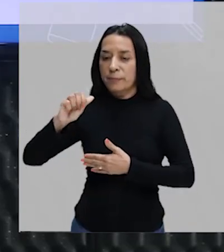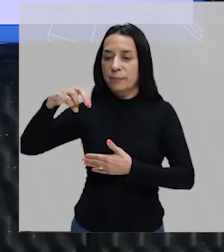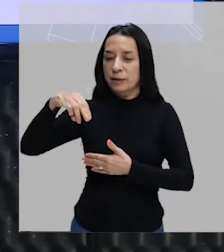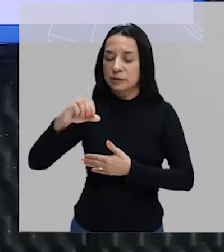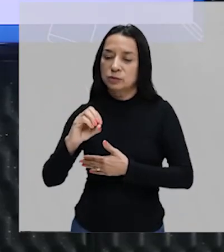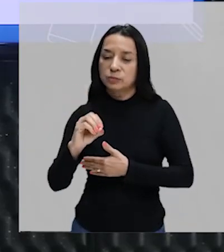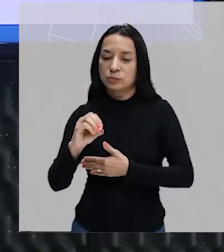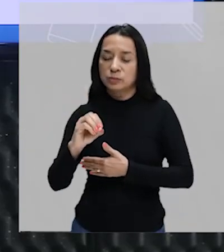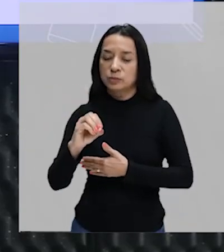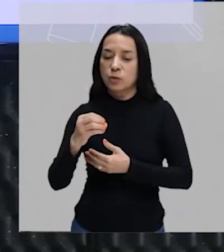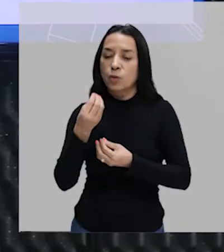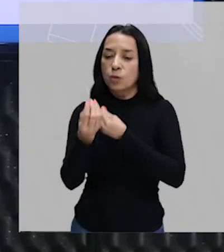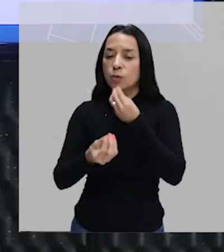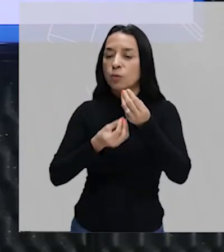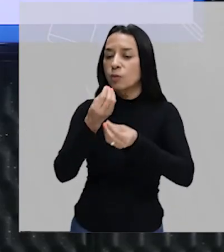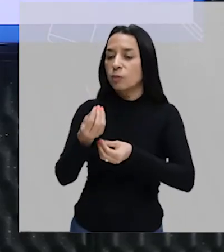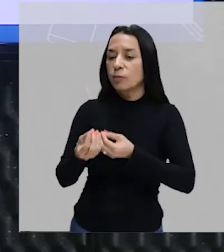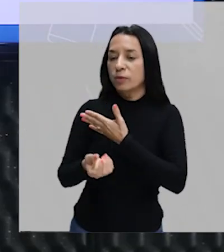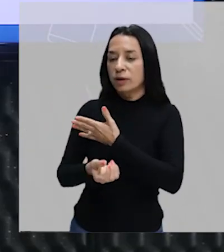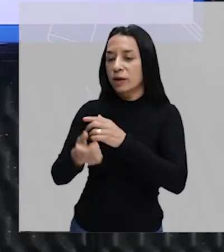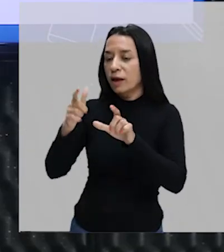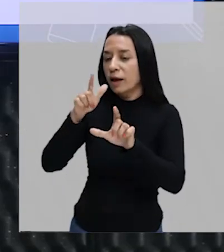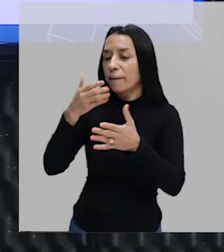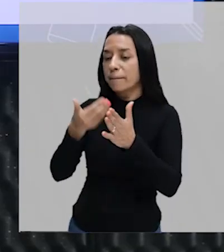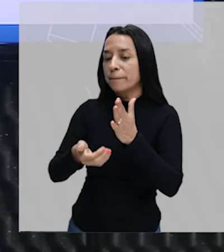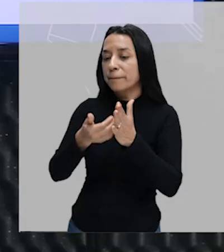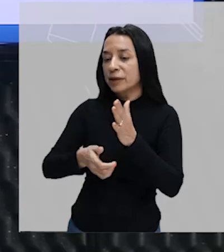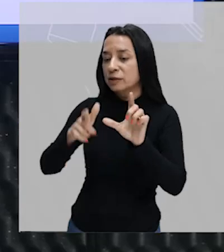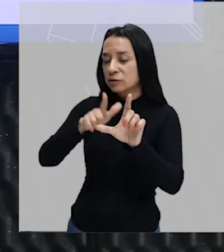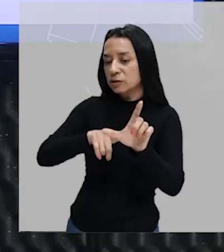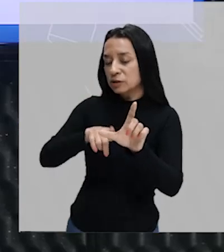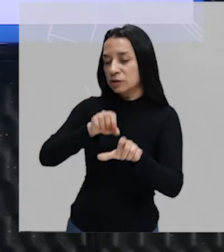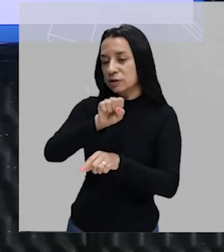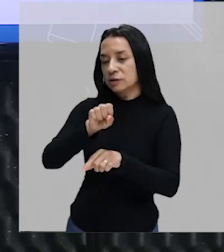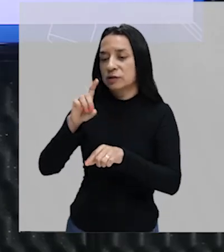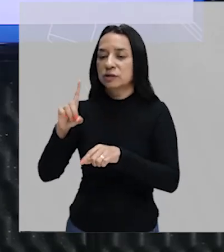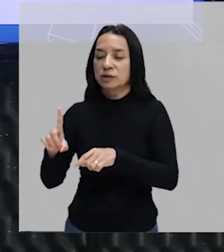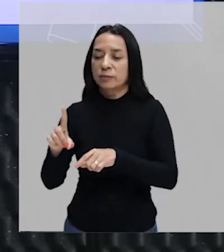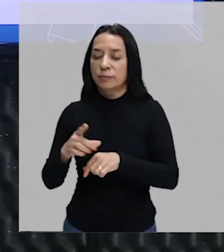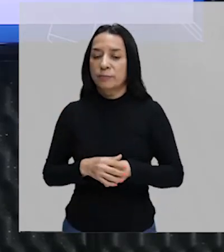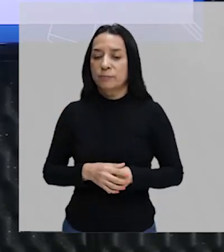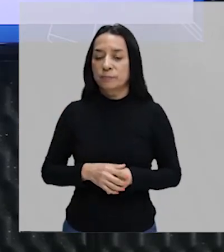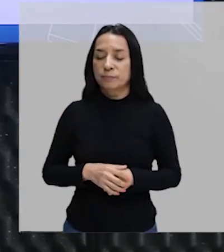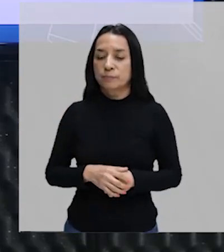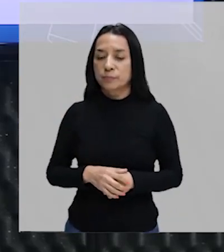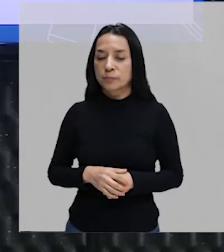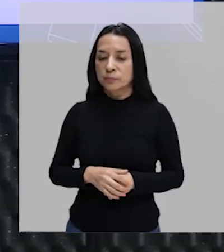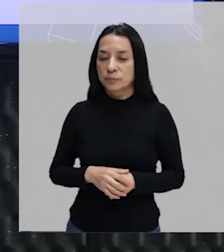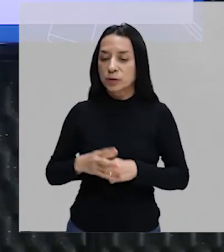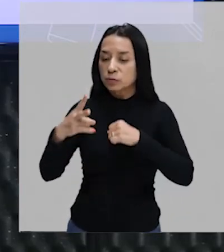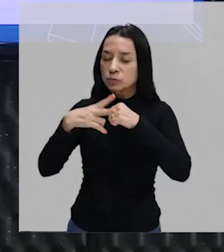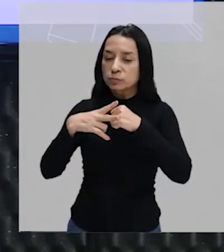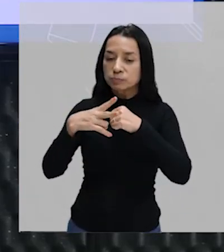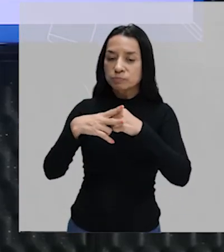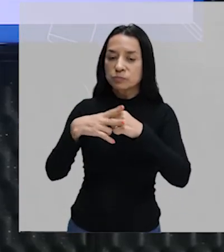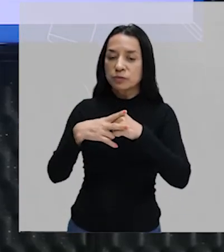Então, como que é o metaplasma? O que é o metaplasma? É a perda das letras S e D do